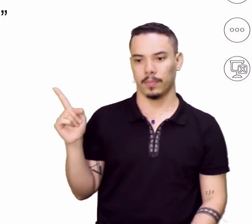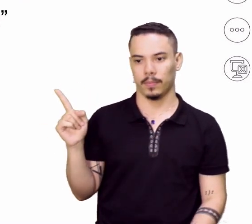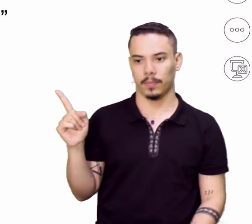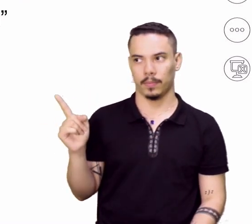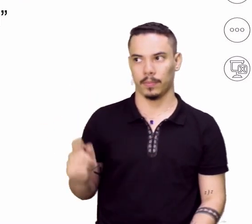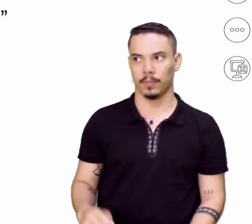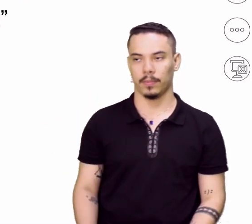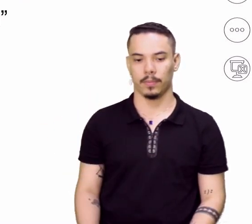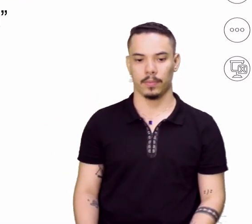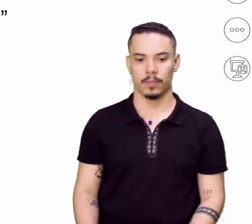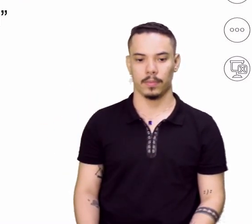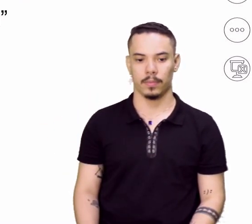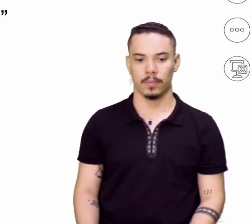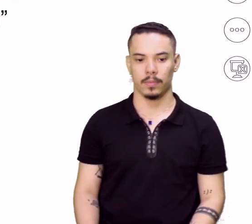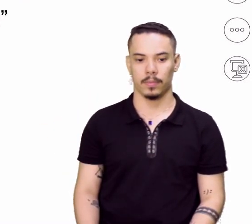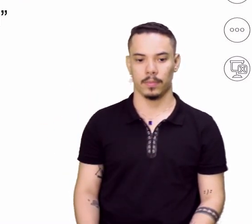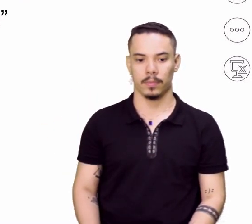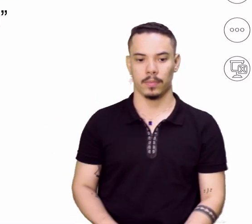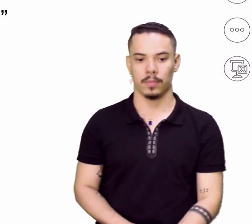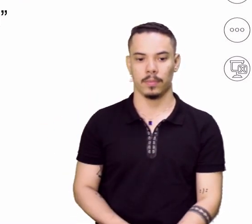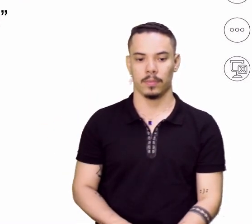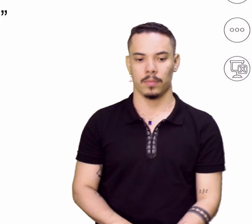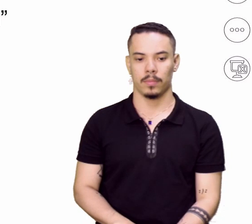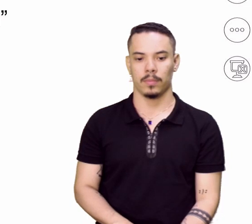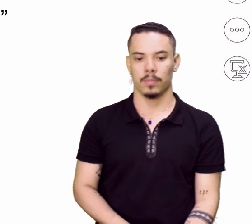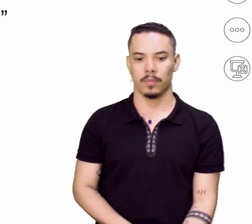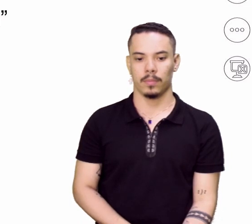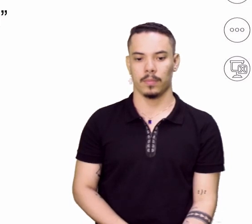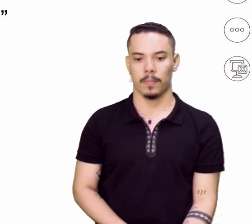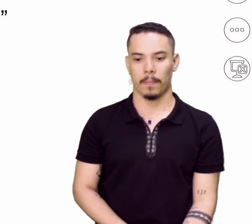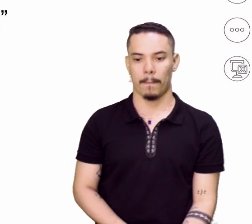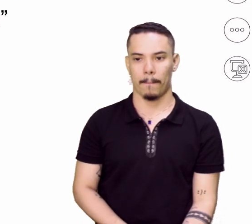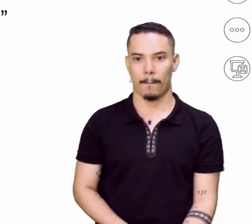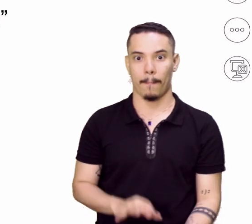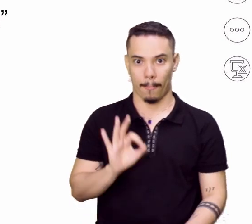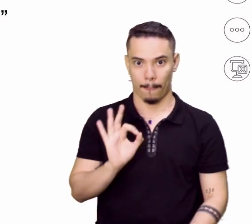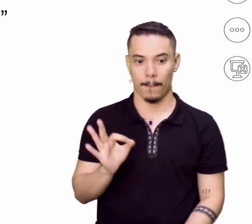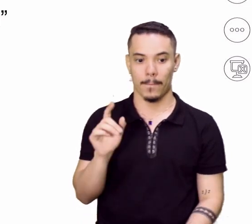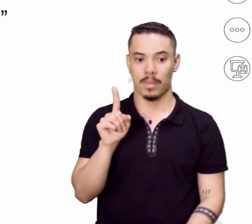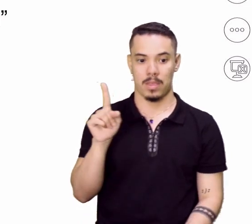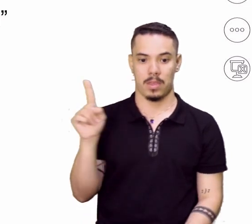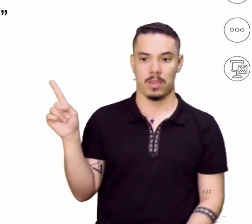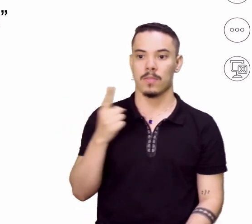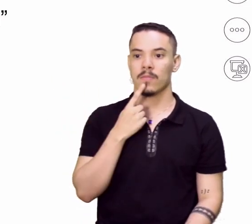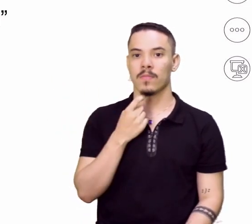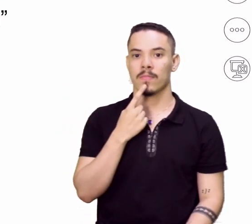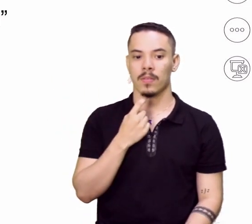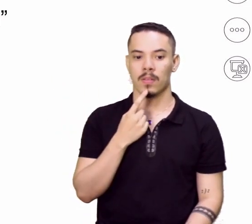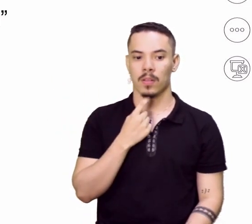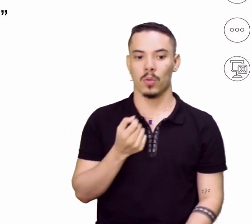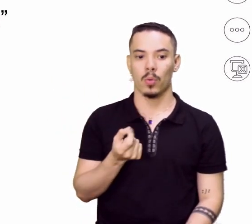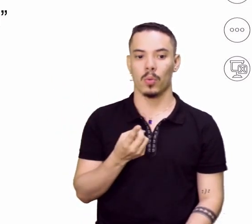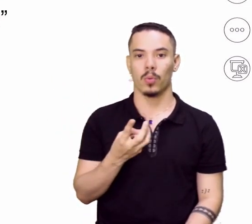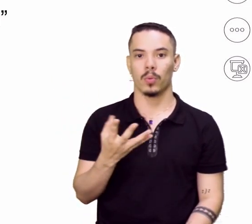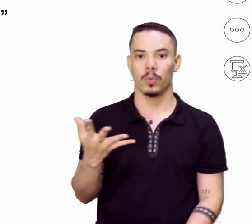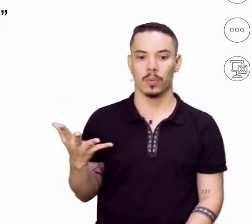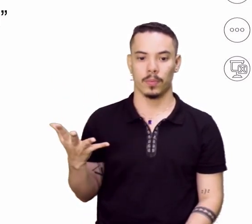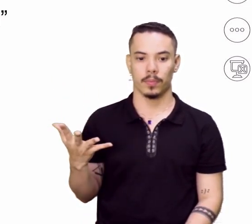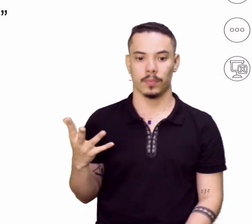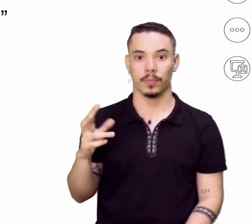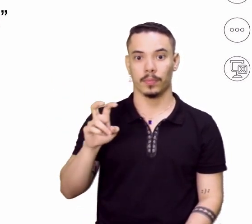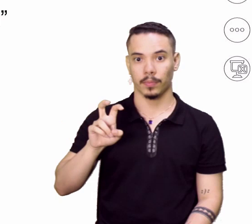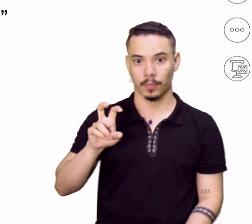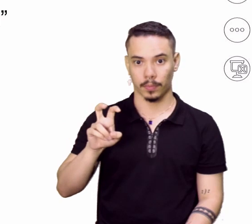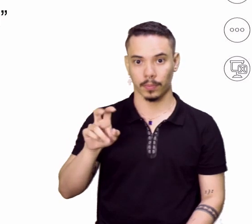which, that, whom, whose. Certo? São quantos aí? 5